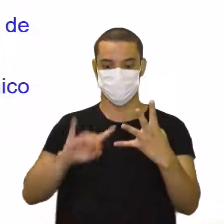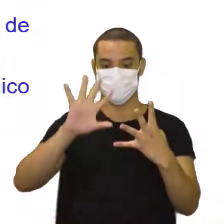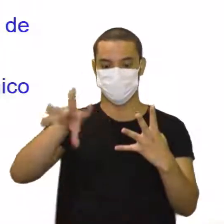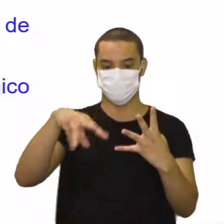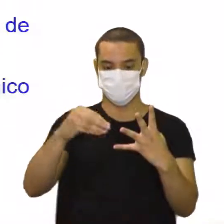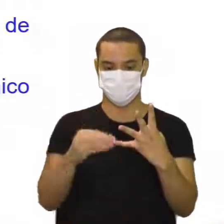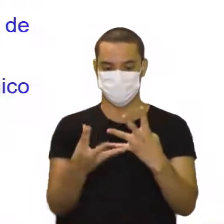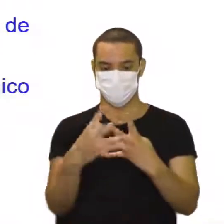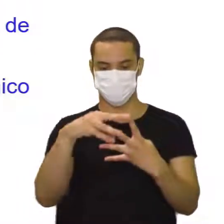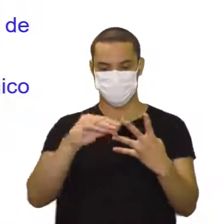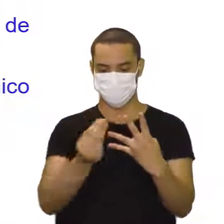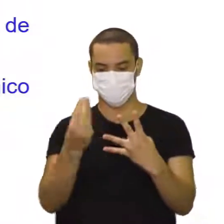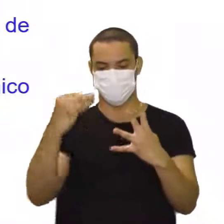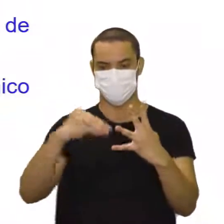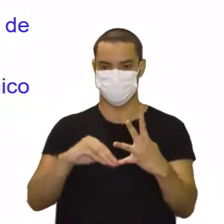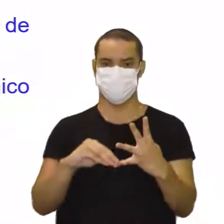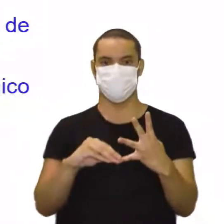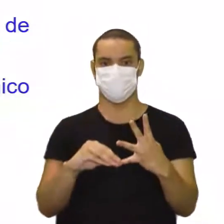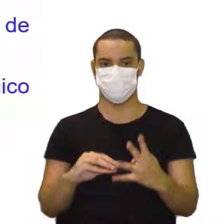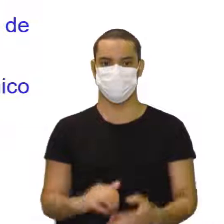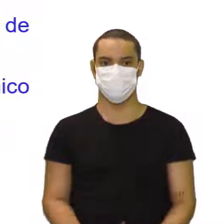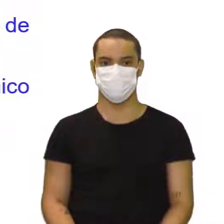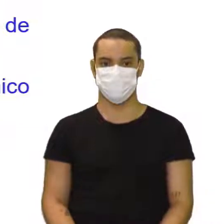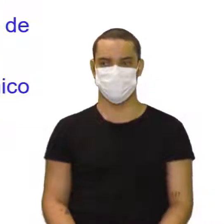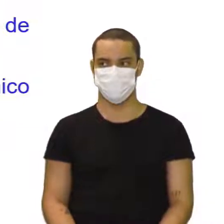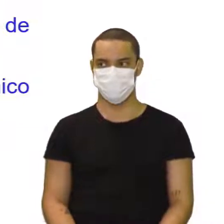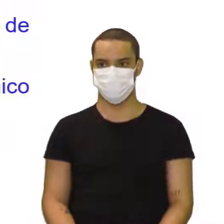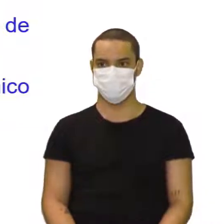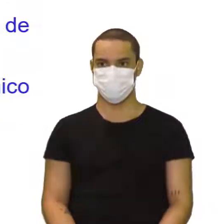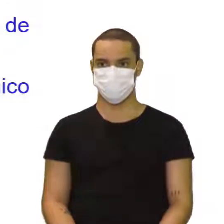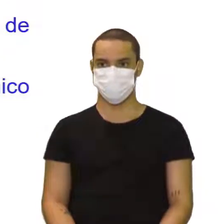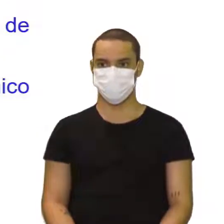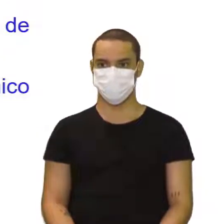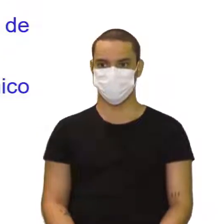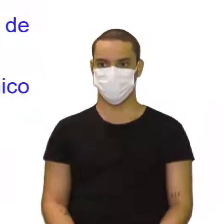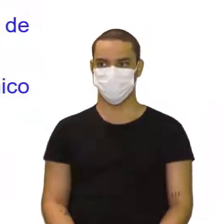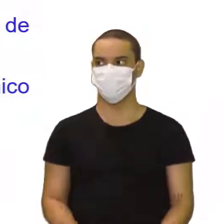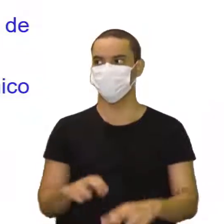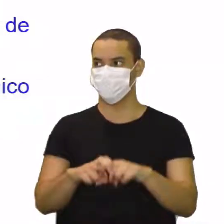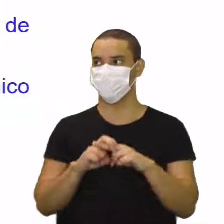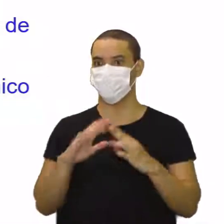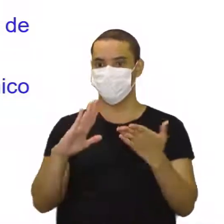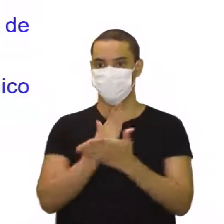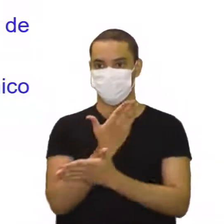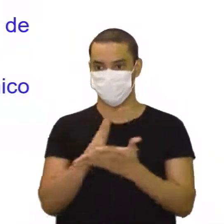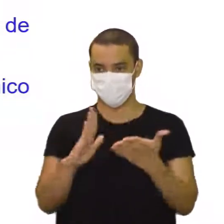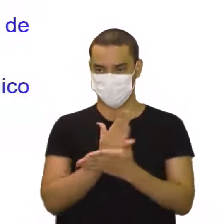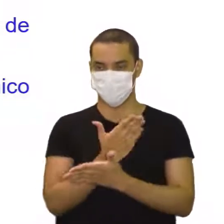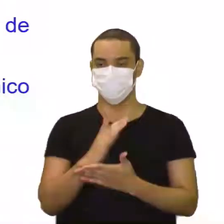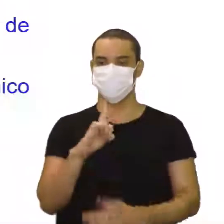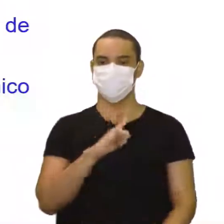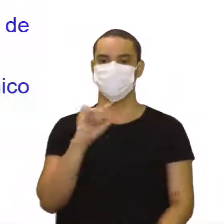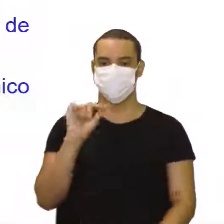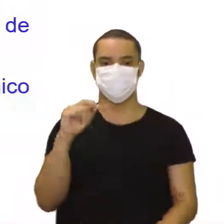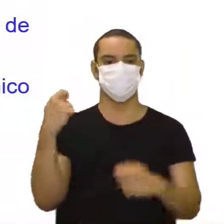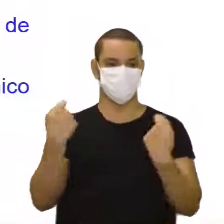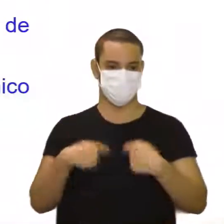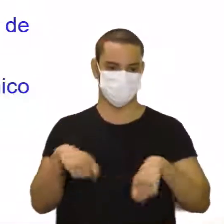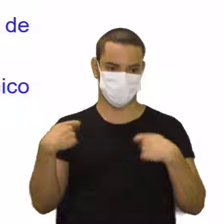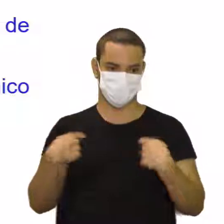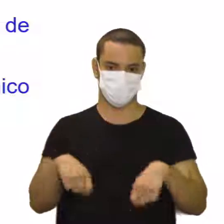é de transmissão e de varredura ao mesmo tempo. E alguns desses aqui, eles realmente têm que